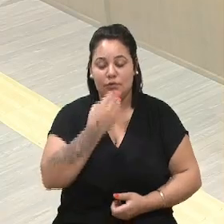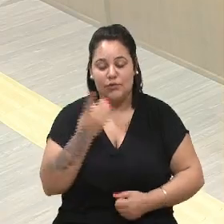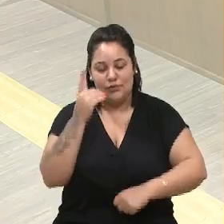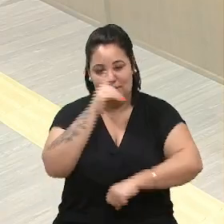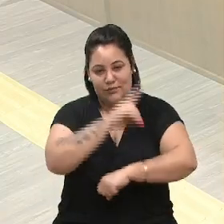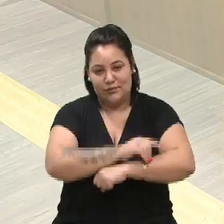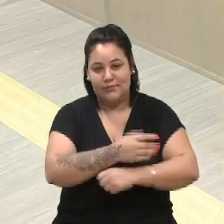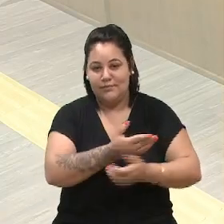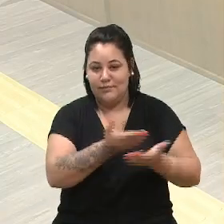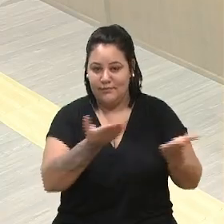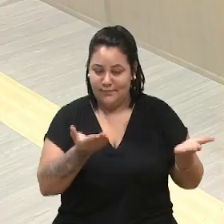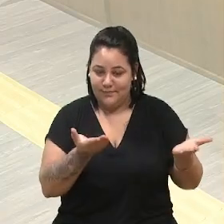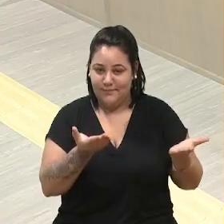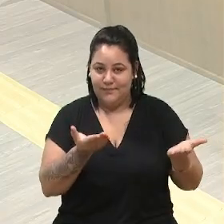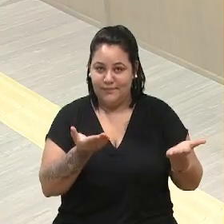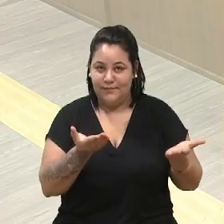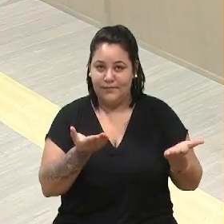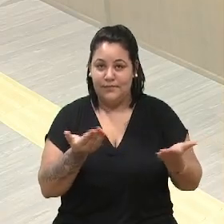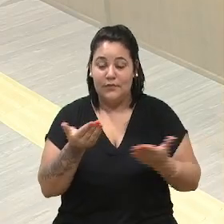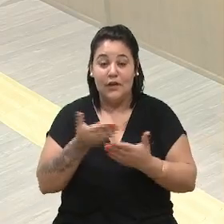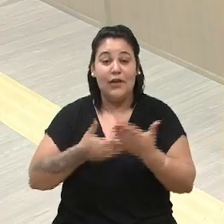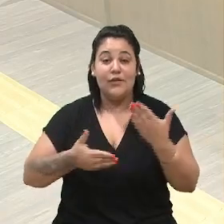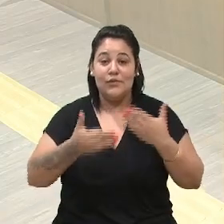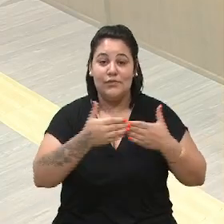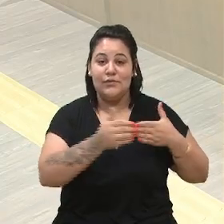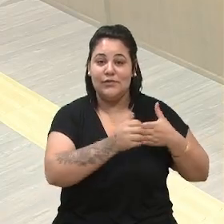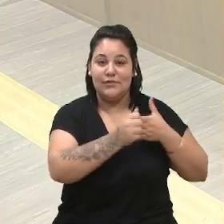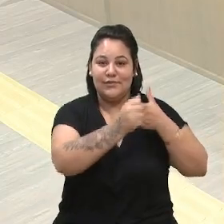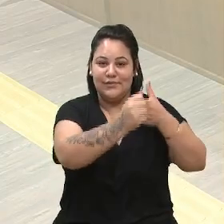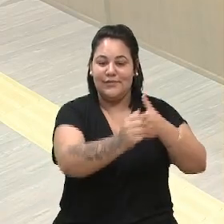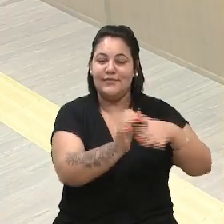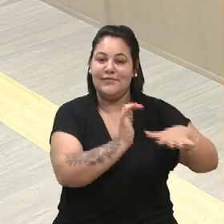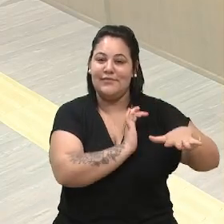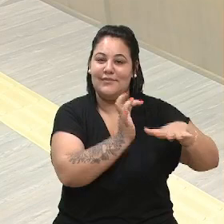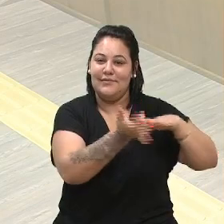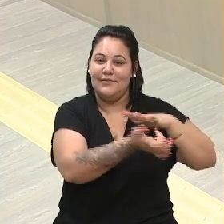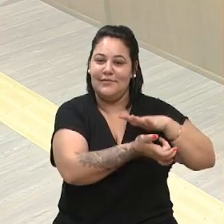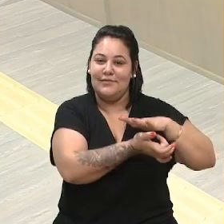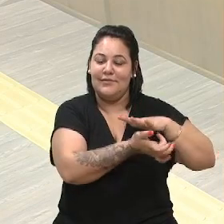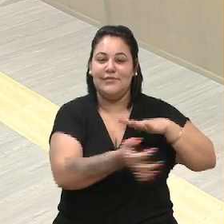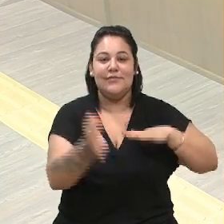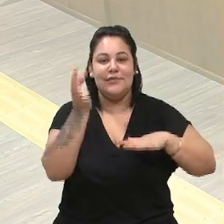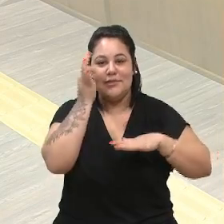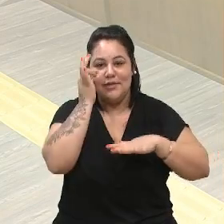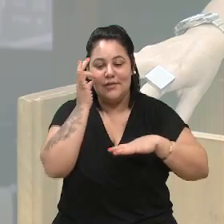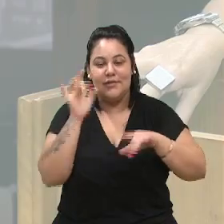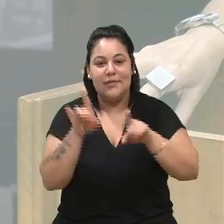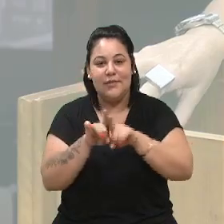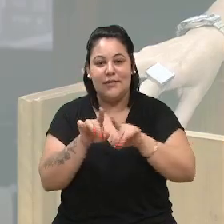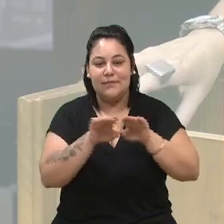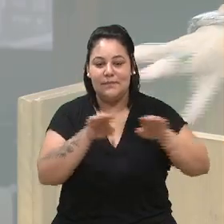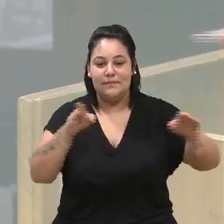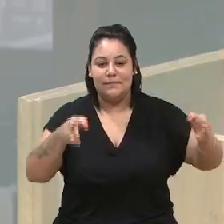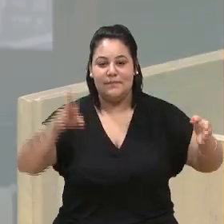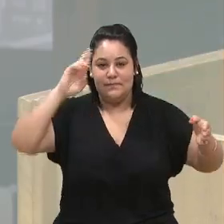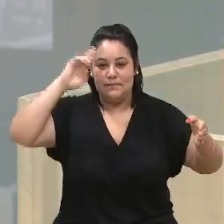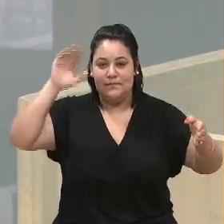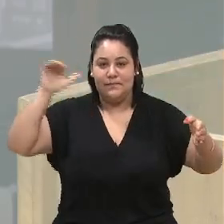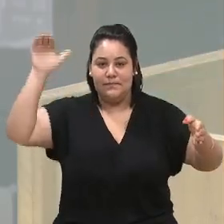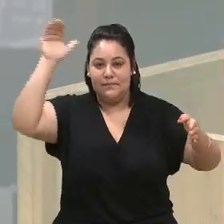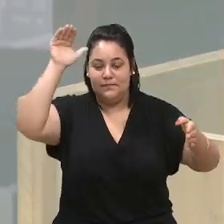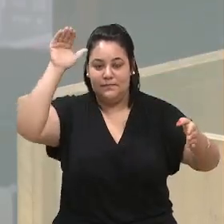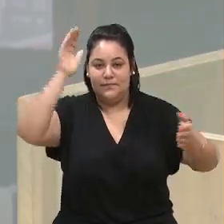Então, a todos que nos acompanham nas redes, presencial, a mesa diretora, os colegas